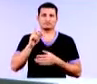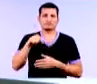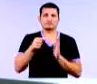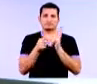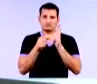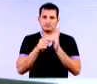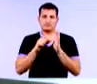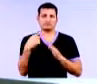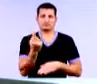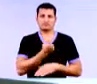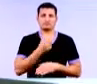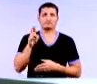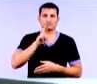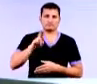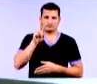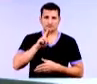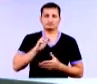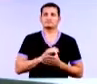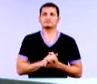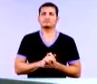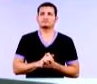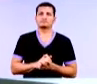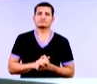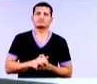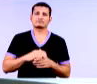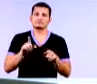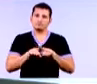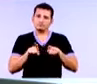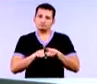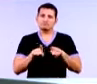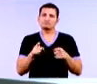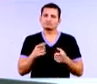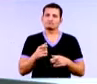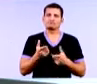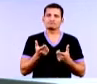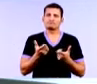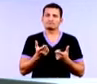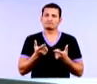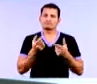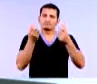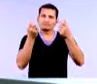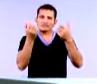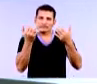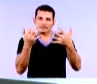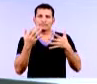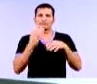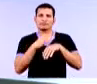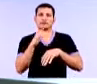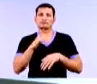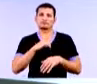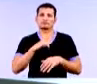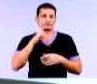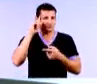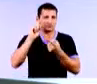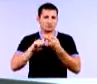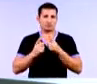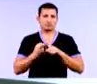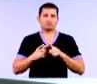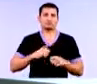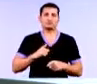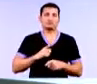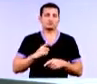Além disso, a gente vai começar a detalhar um pouquinho mais agora que existem, lógico, algumas convenções. Na última aula, a gente falou